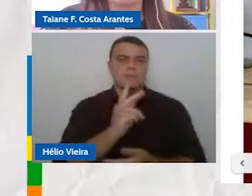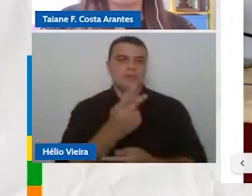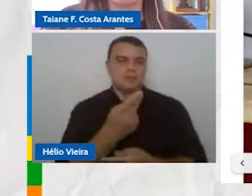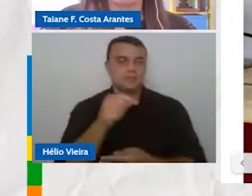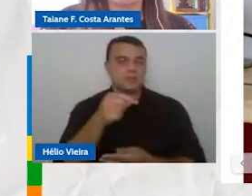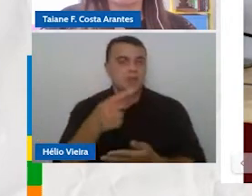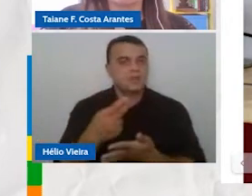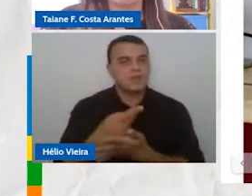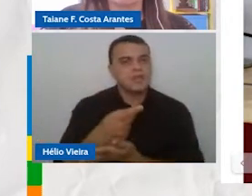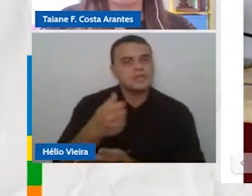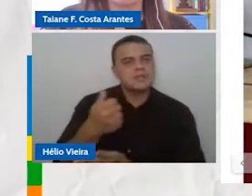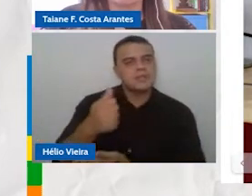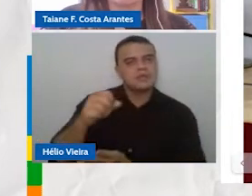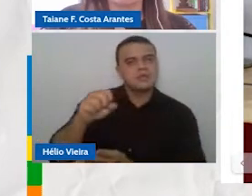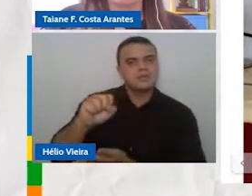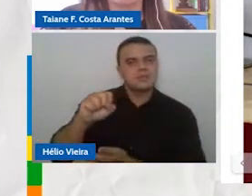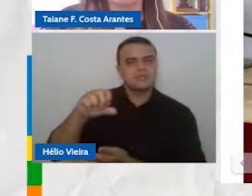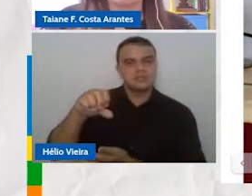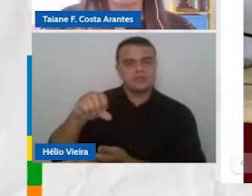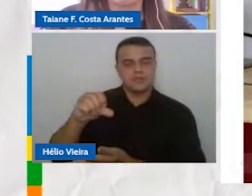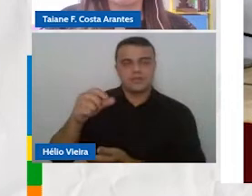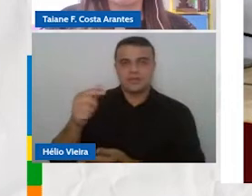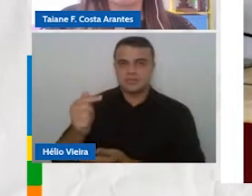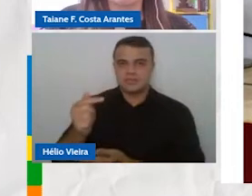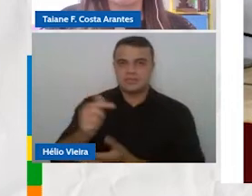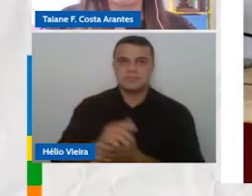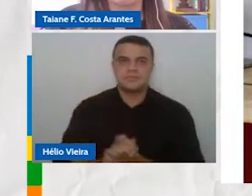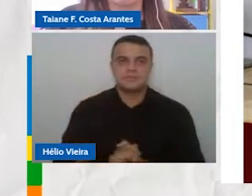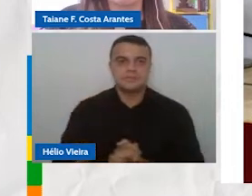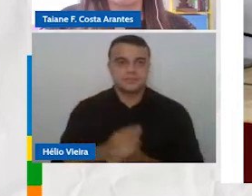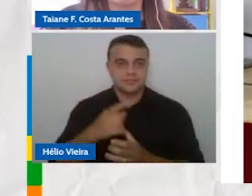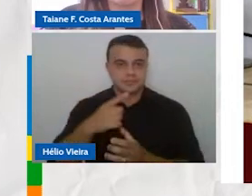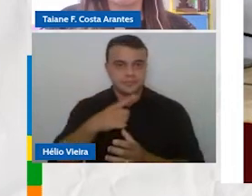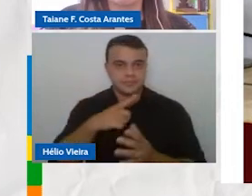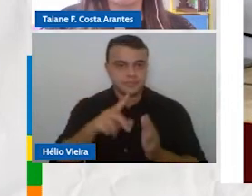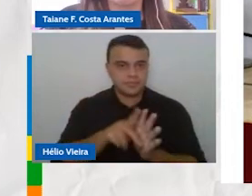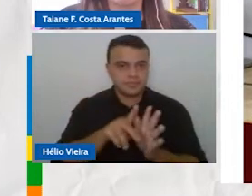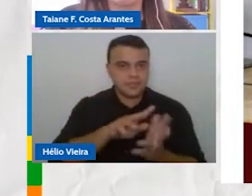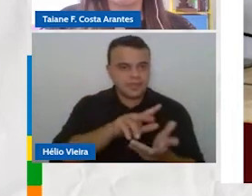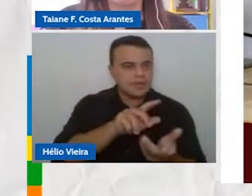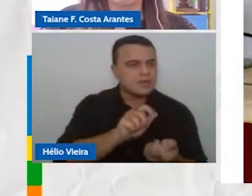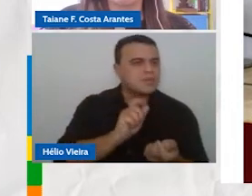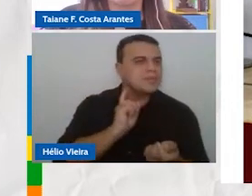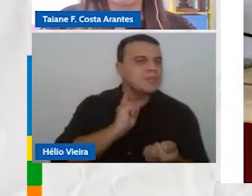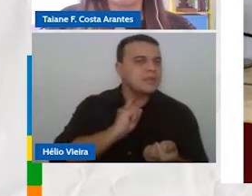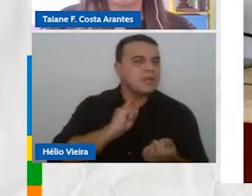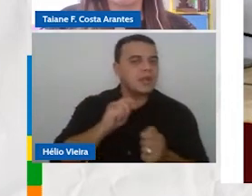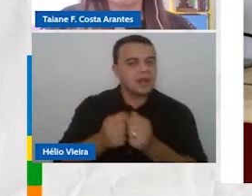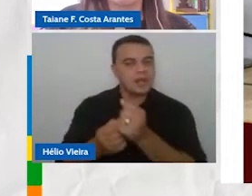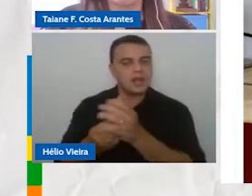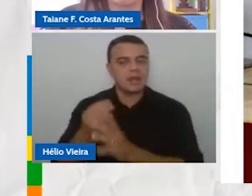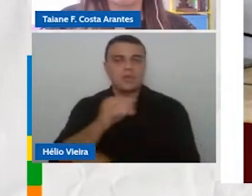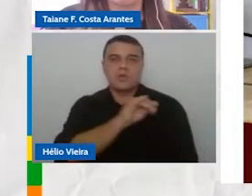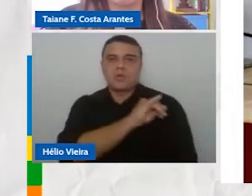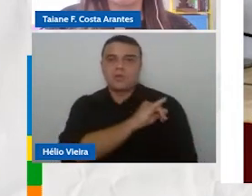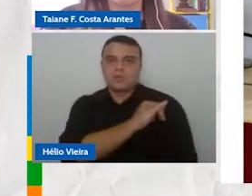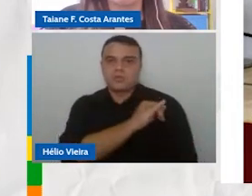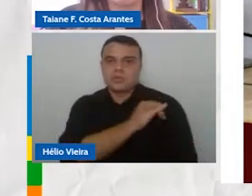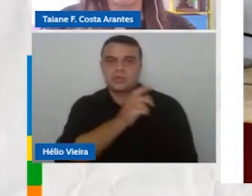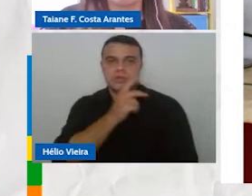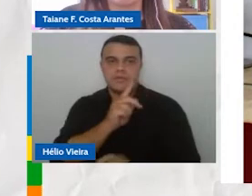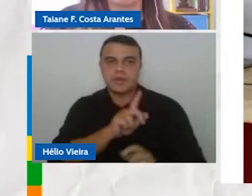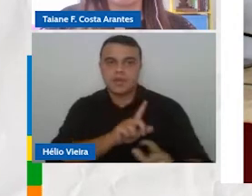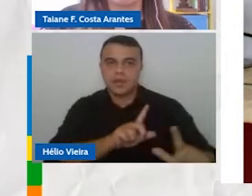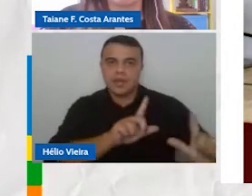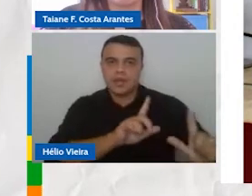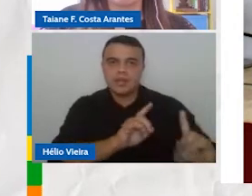ocorrida no ano de 1897. Civilização Mineira foi produzido no Rio de Janeiro para decorar a